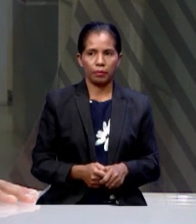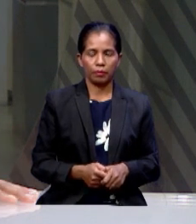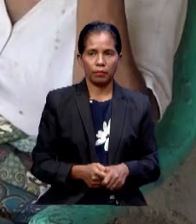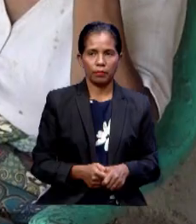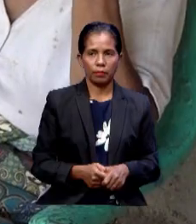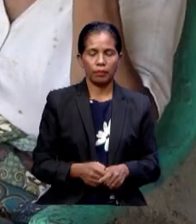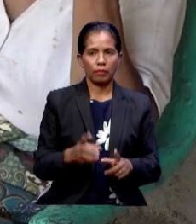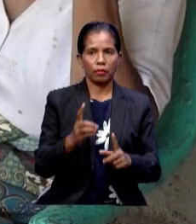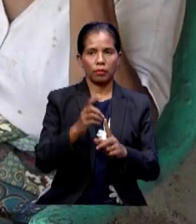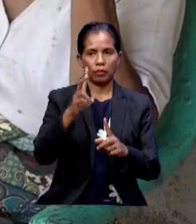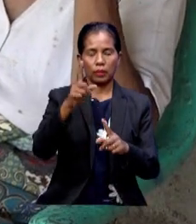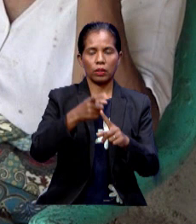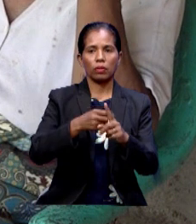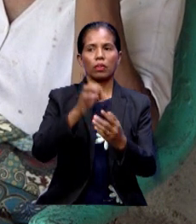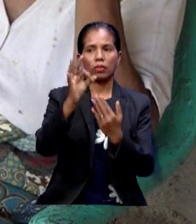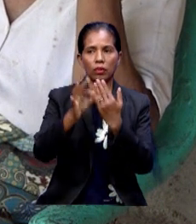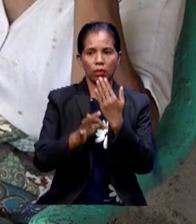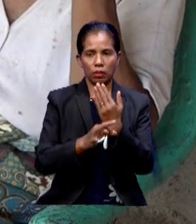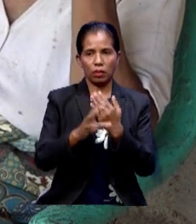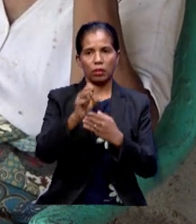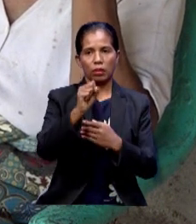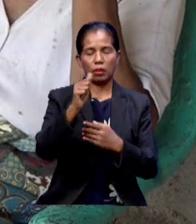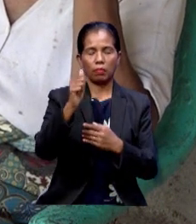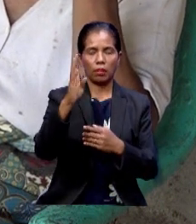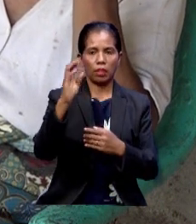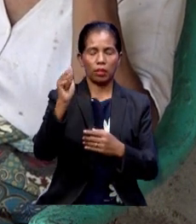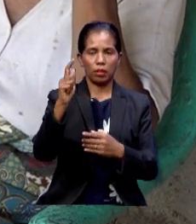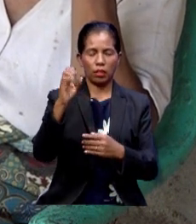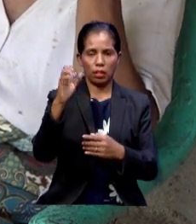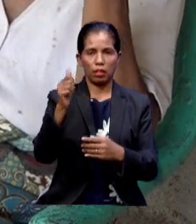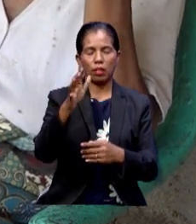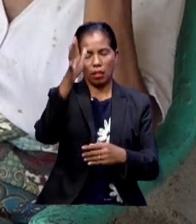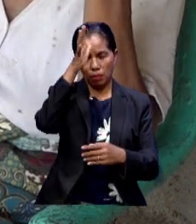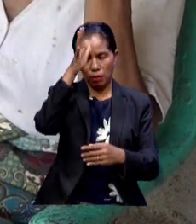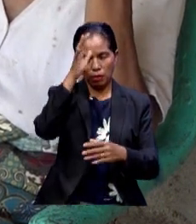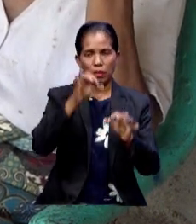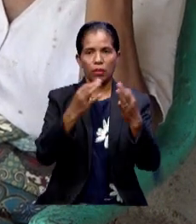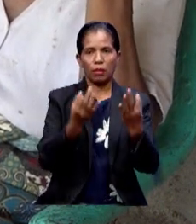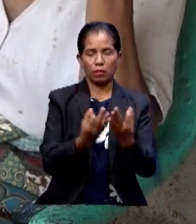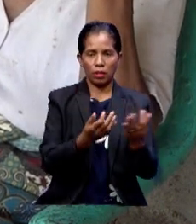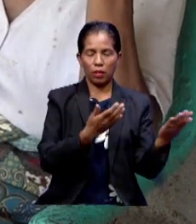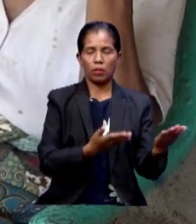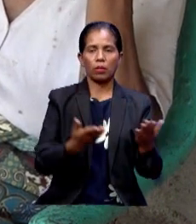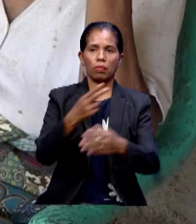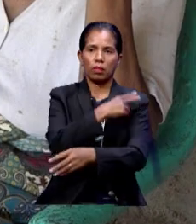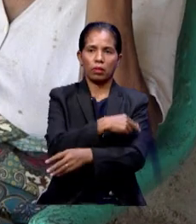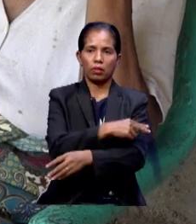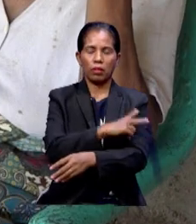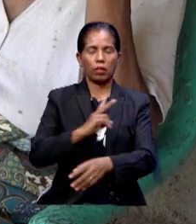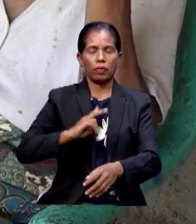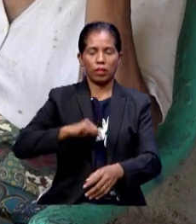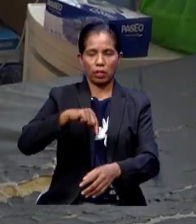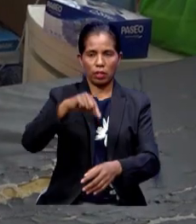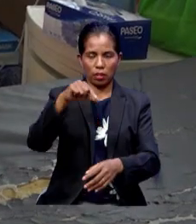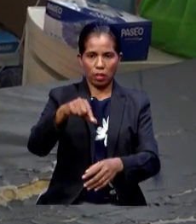Ia loron rua fulan fevereiro, saudoso Sebastião ni amang Afonso Gomes, família lori do Hospital Internamento Viqueque, hodi